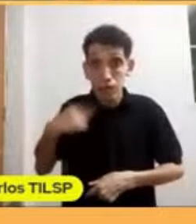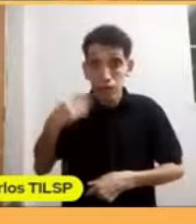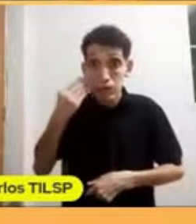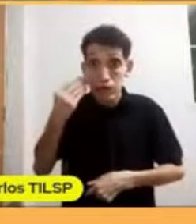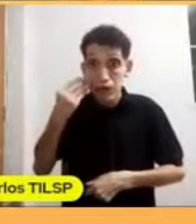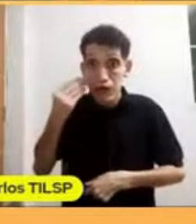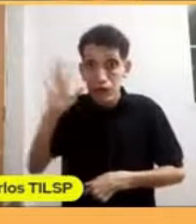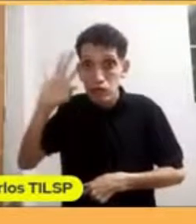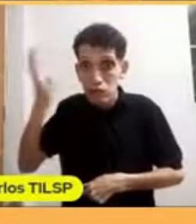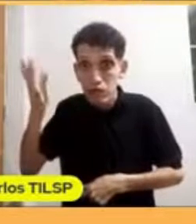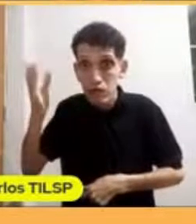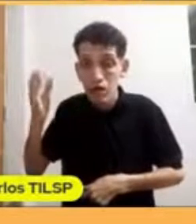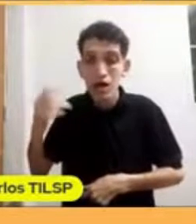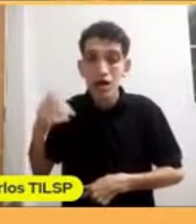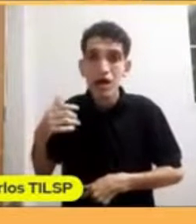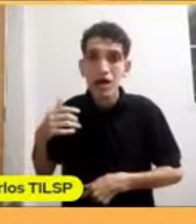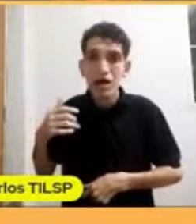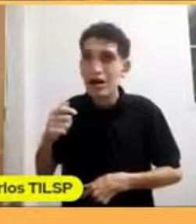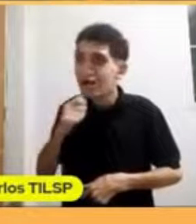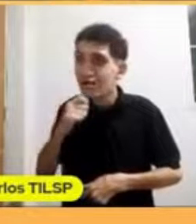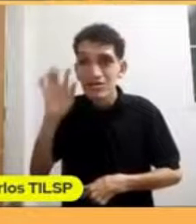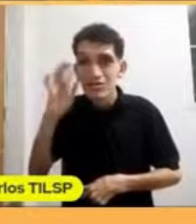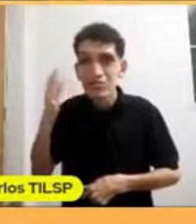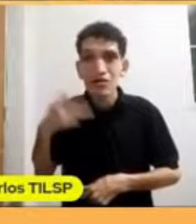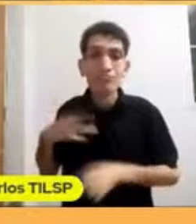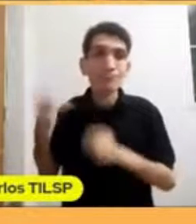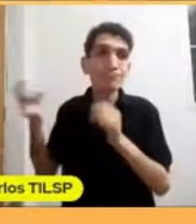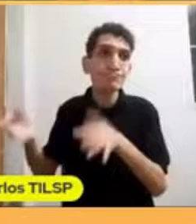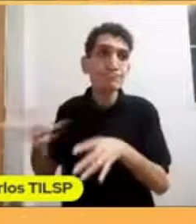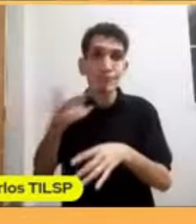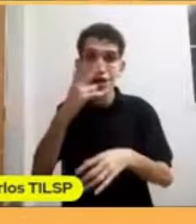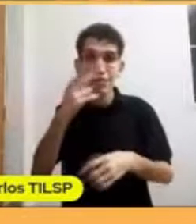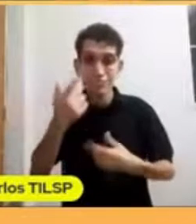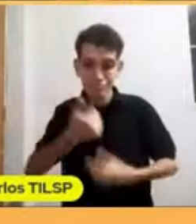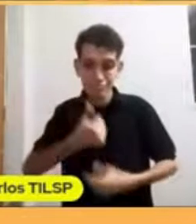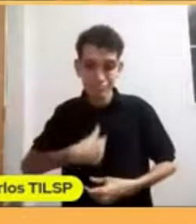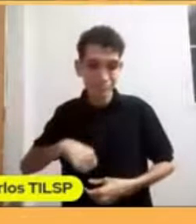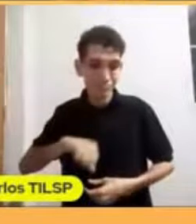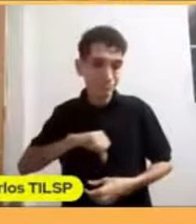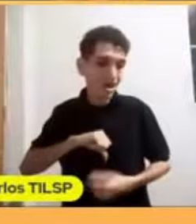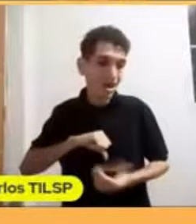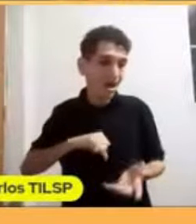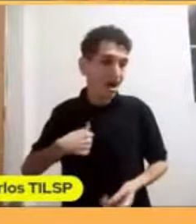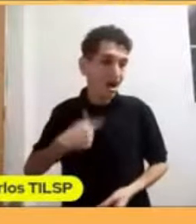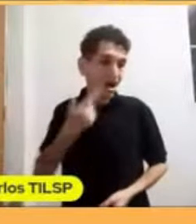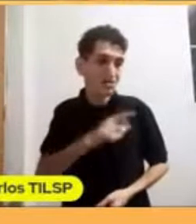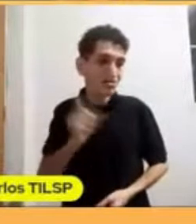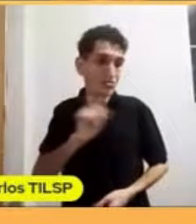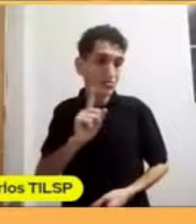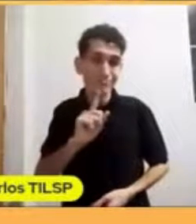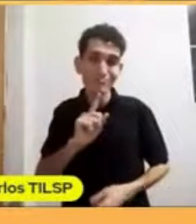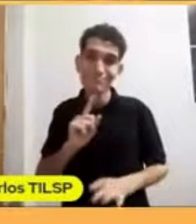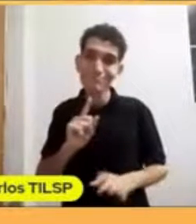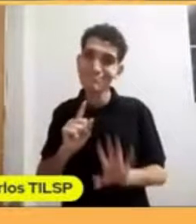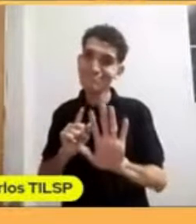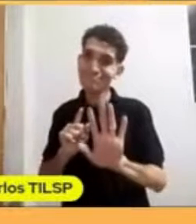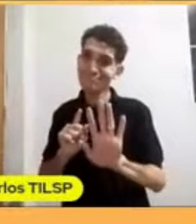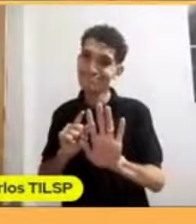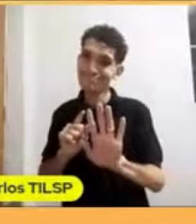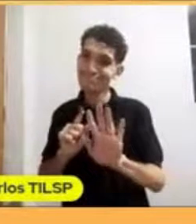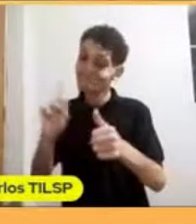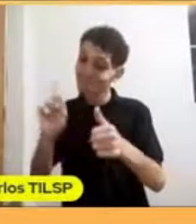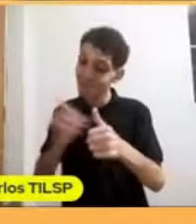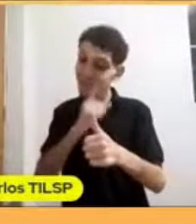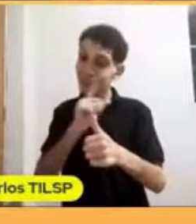né? De falar, poxa, desisti. E a pessoa, ela não faz mais nada. O mindset construtivo, ele tem essa opção. A